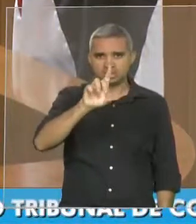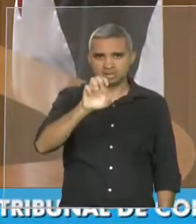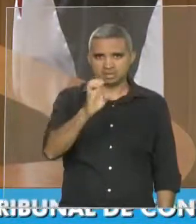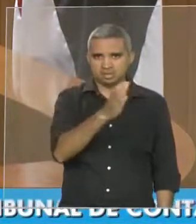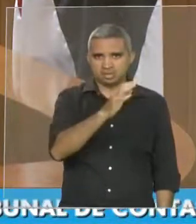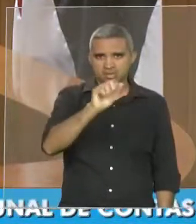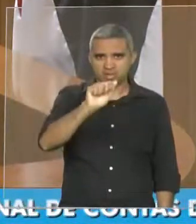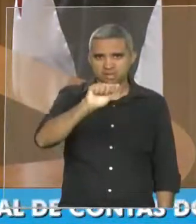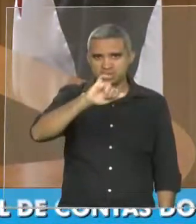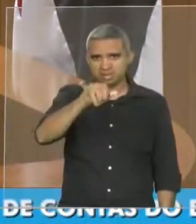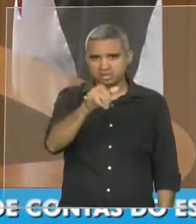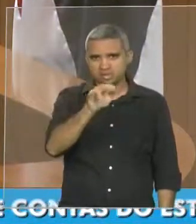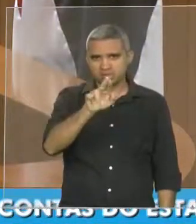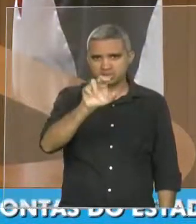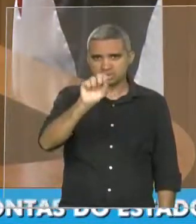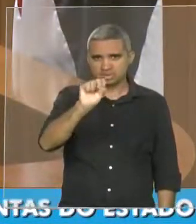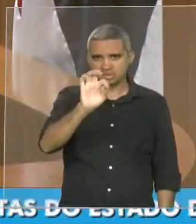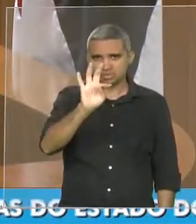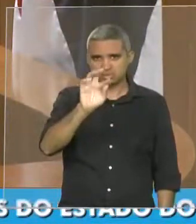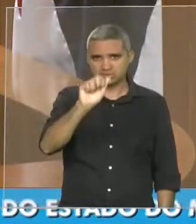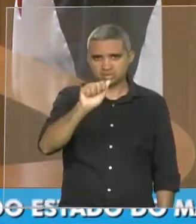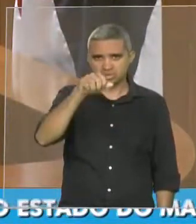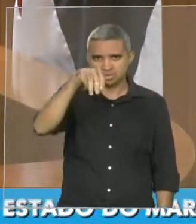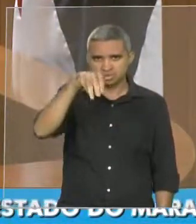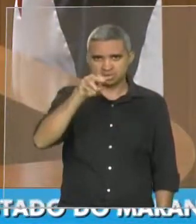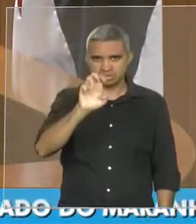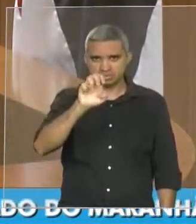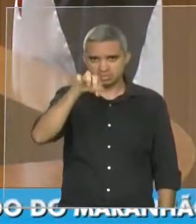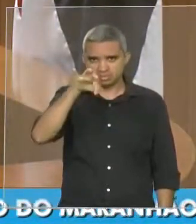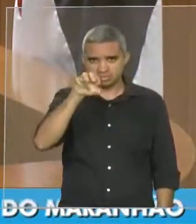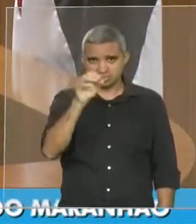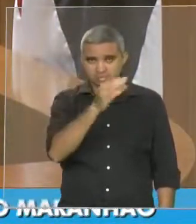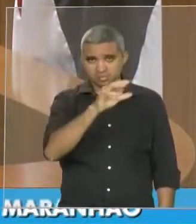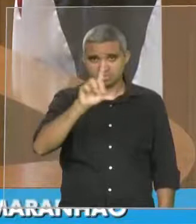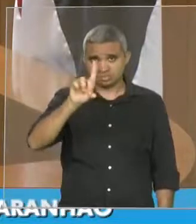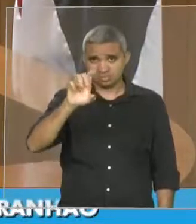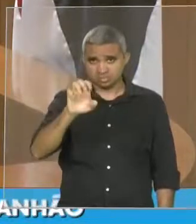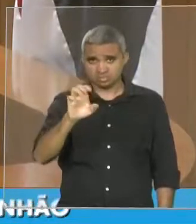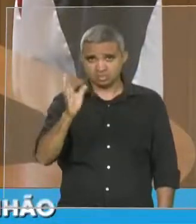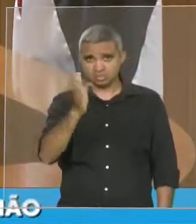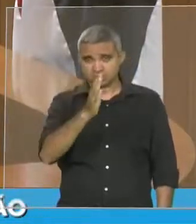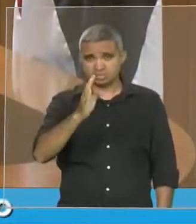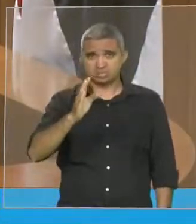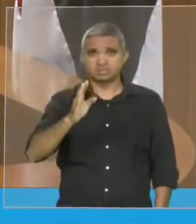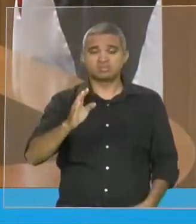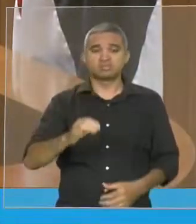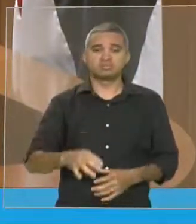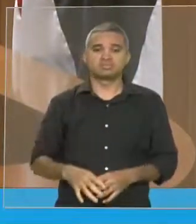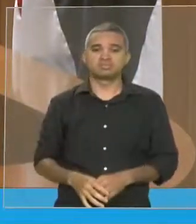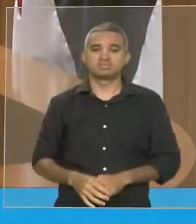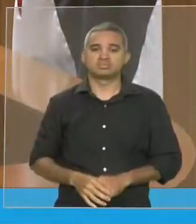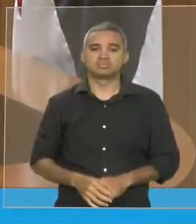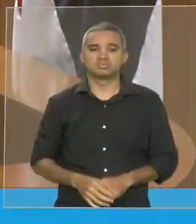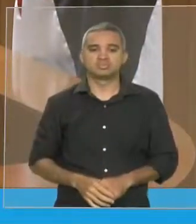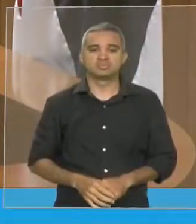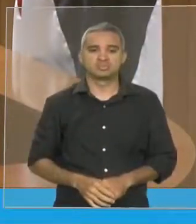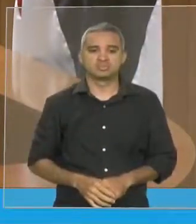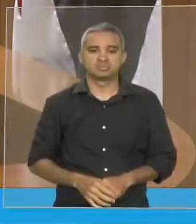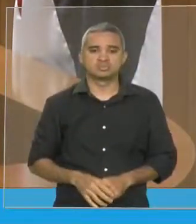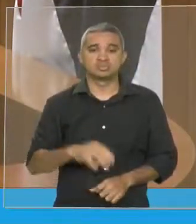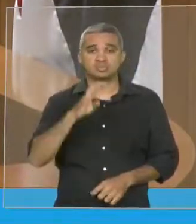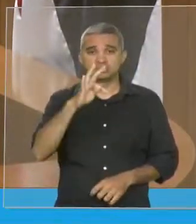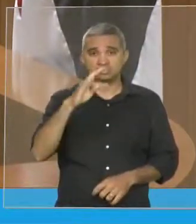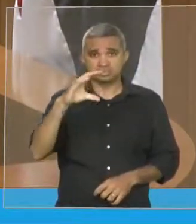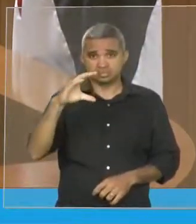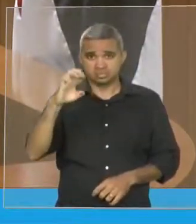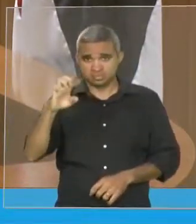A consultiva, o tribunal responde, tal como a justiça eleitoral, o tribunal responde a consultas. Na dúvida, existem